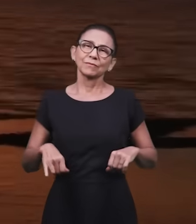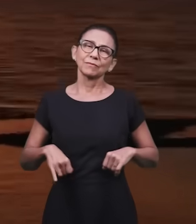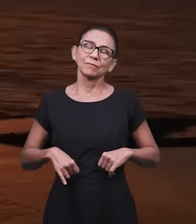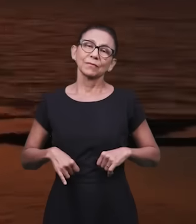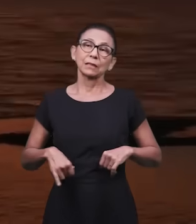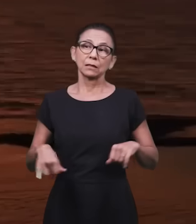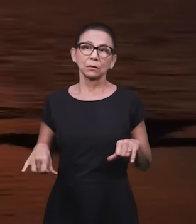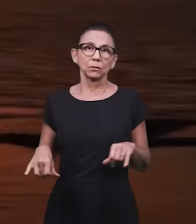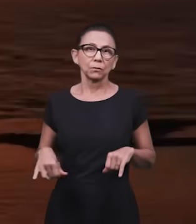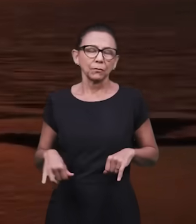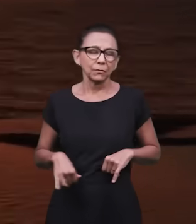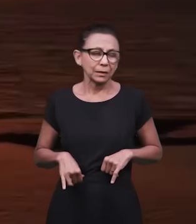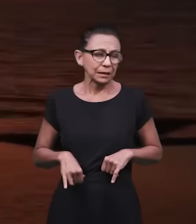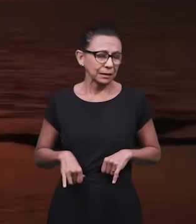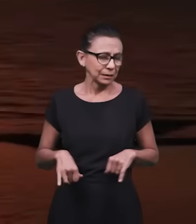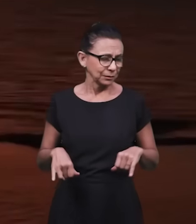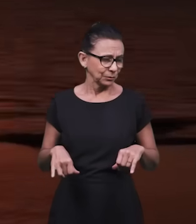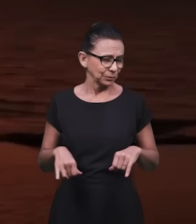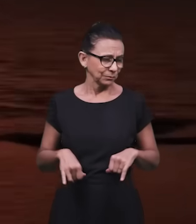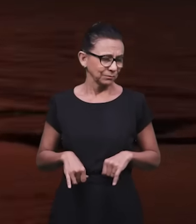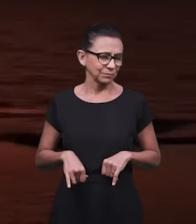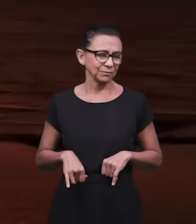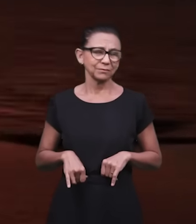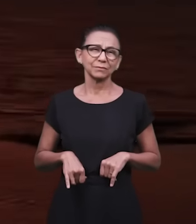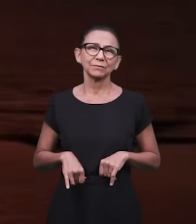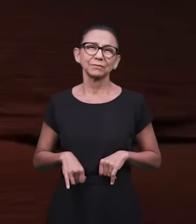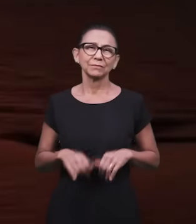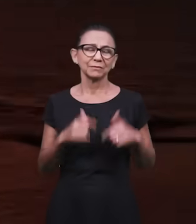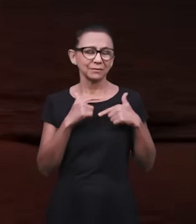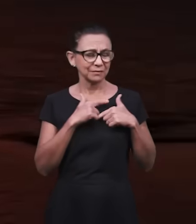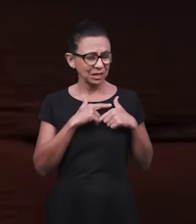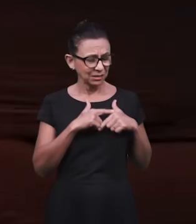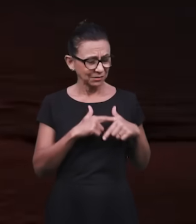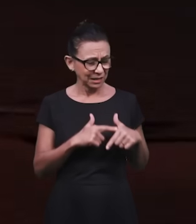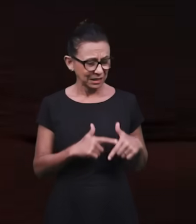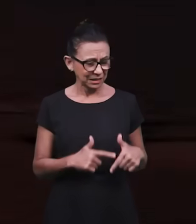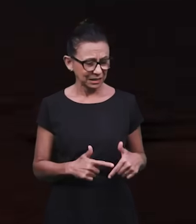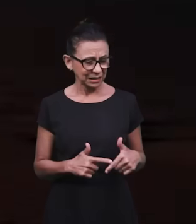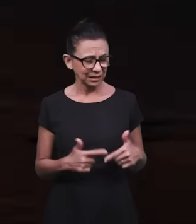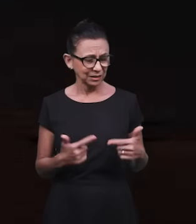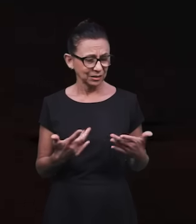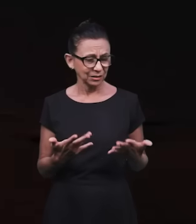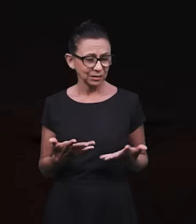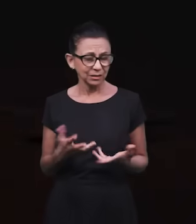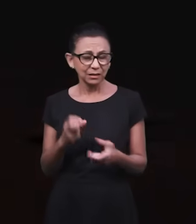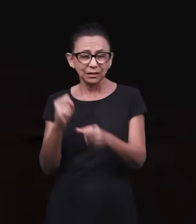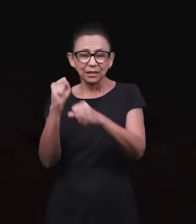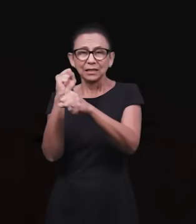sem ter esperança de ver